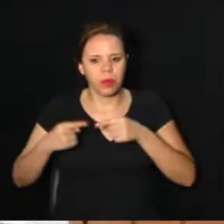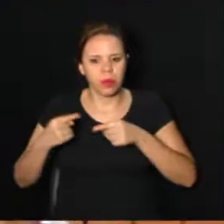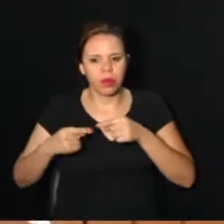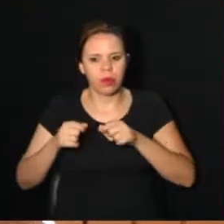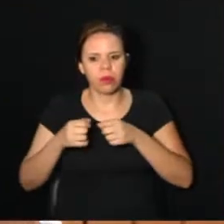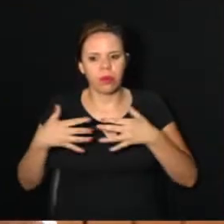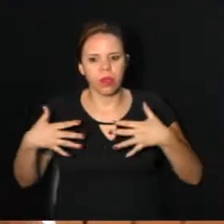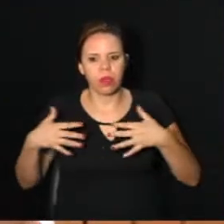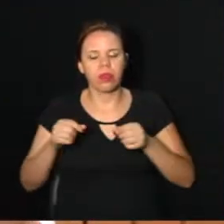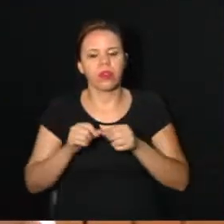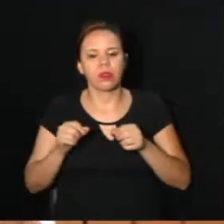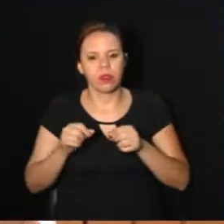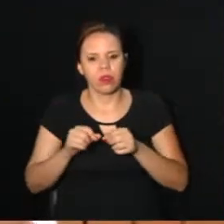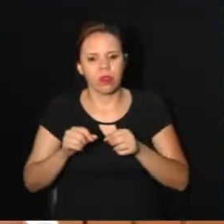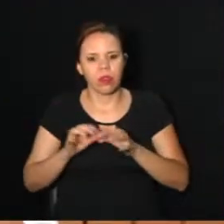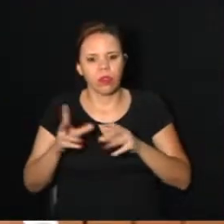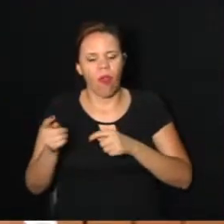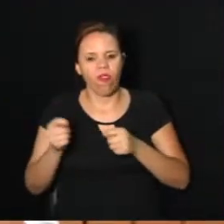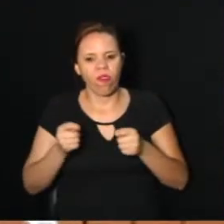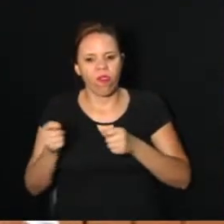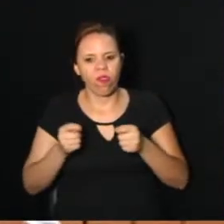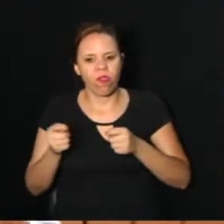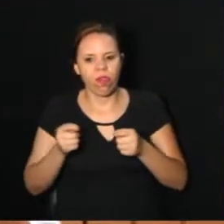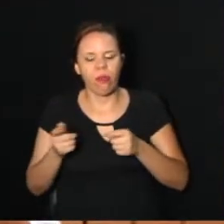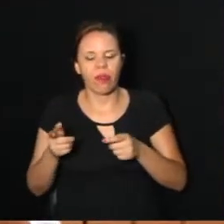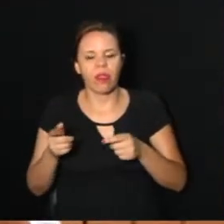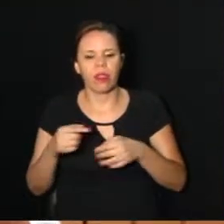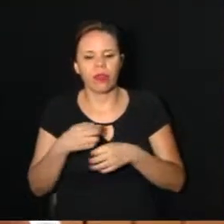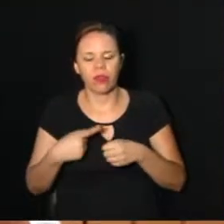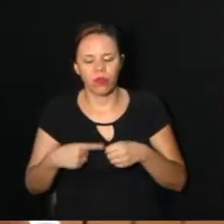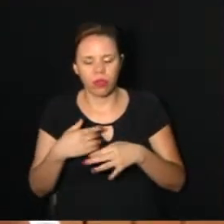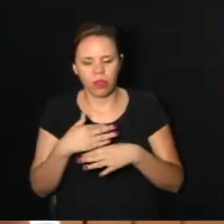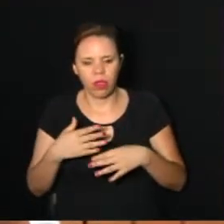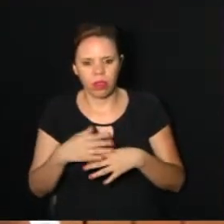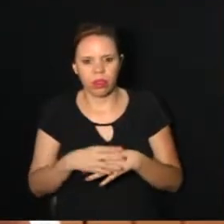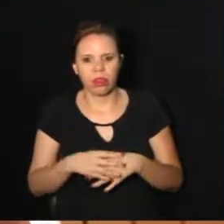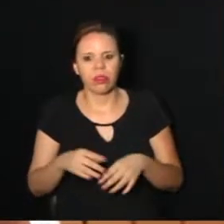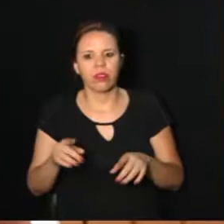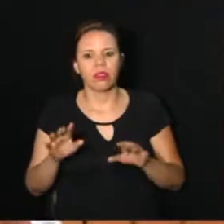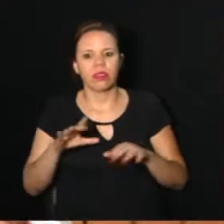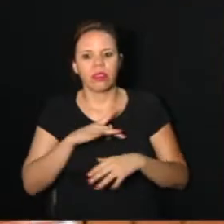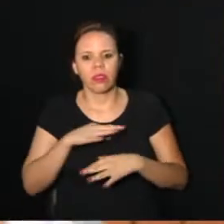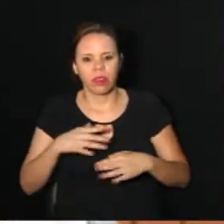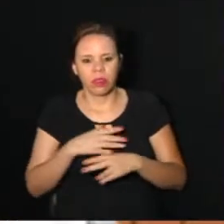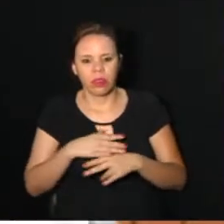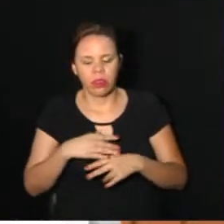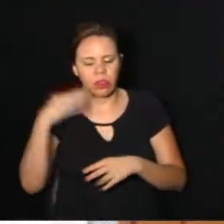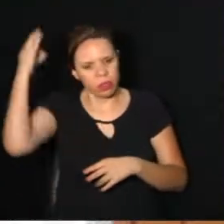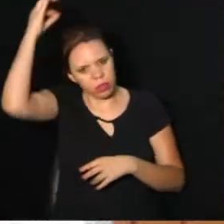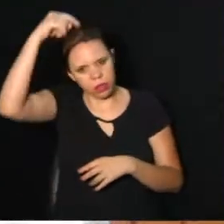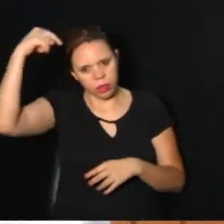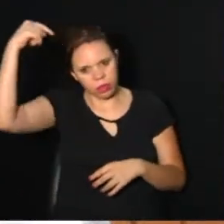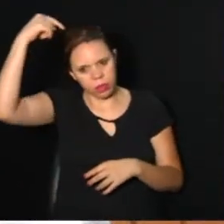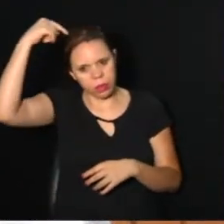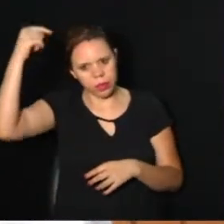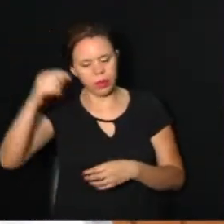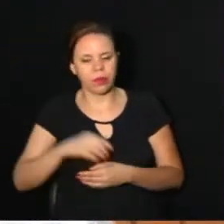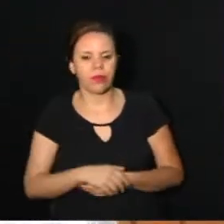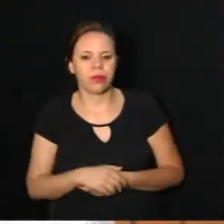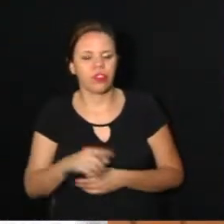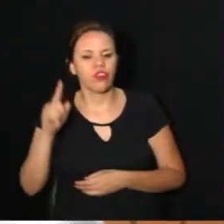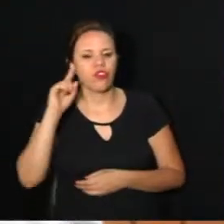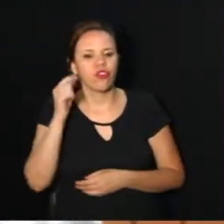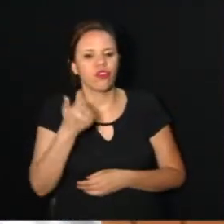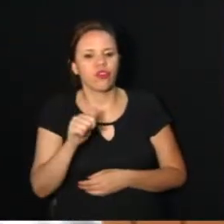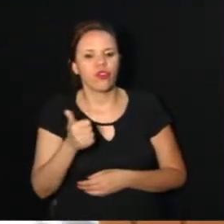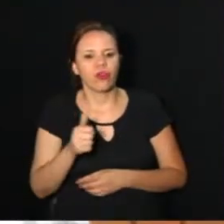isso se trata de todo o domínio do município. Mas a cidade de Vitória do Espírito Santo, no dia 11